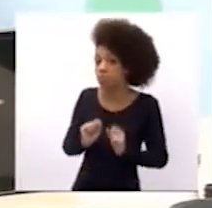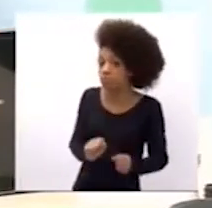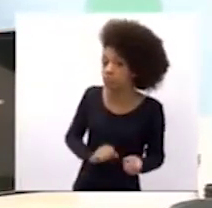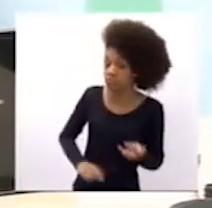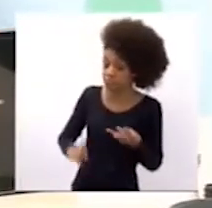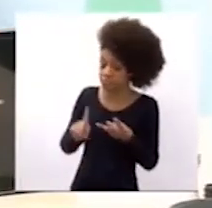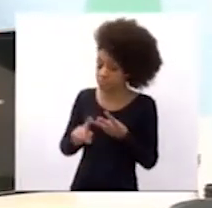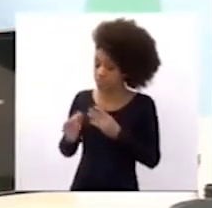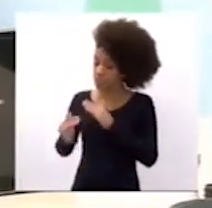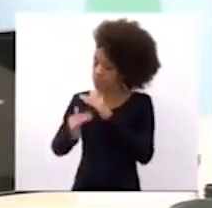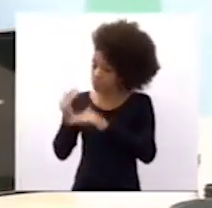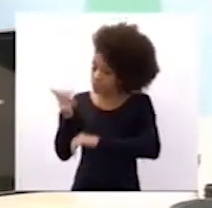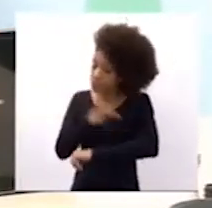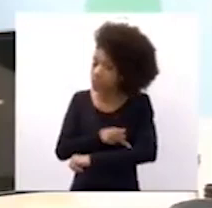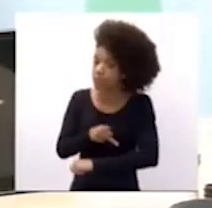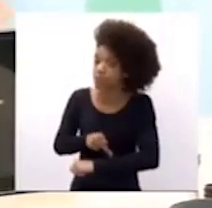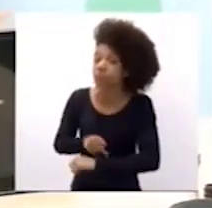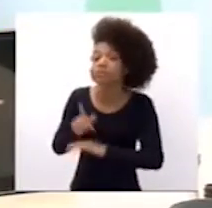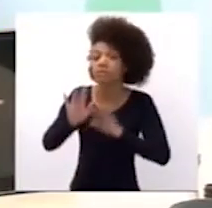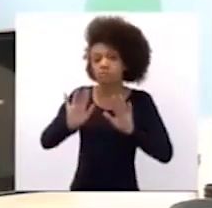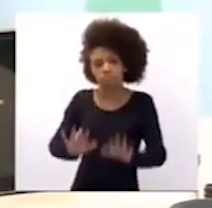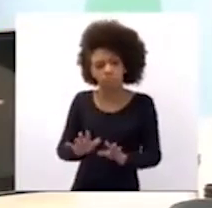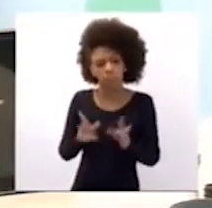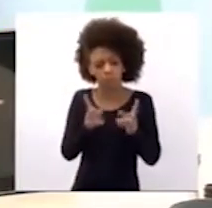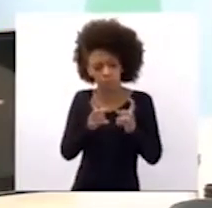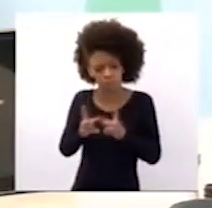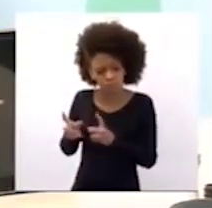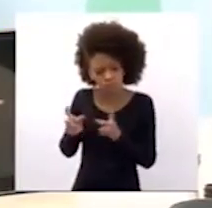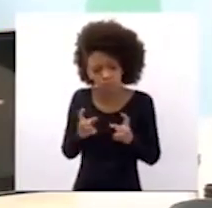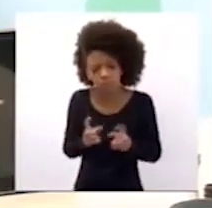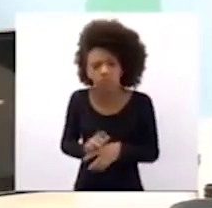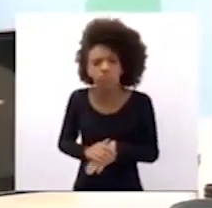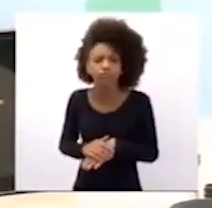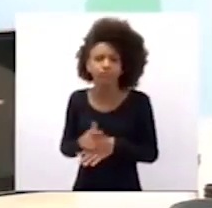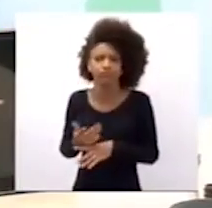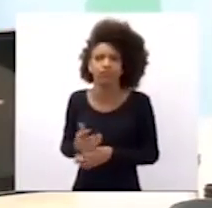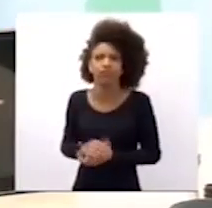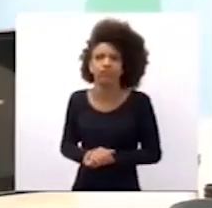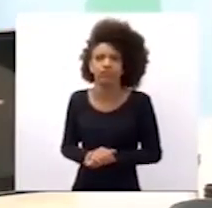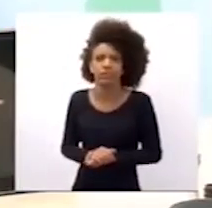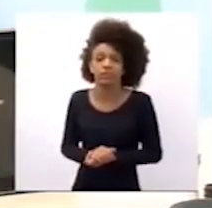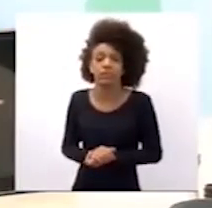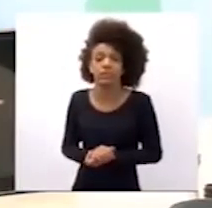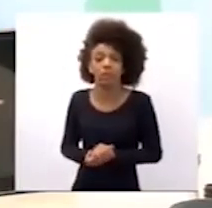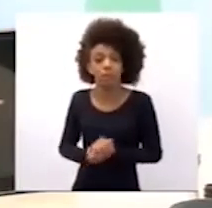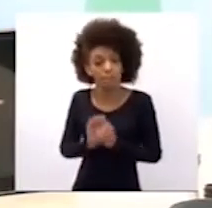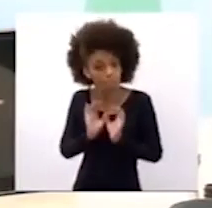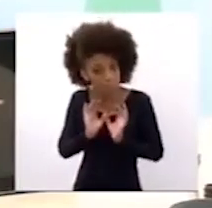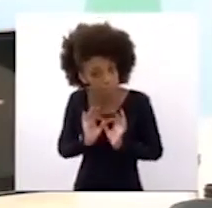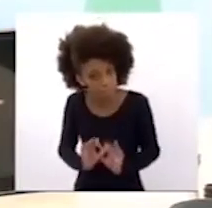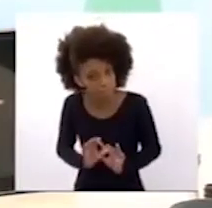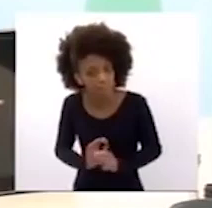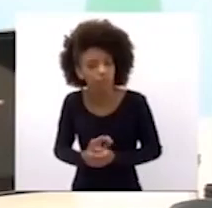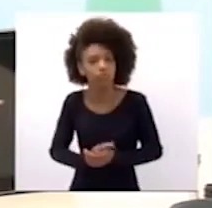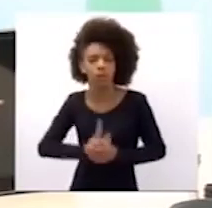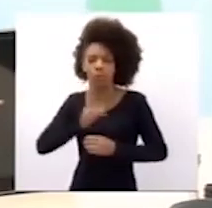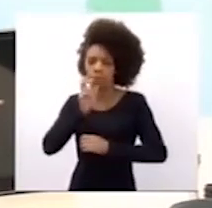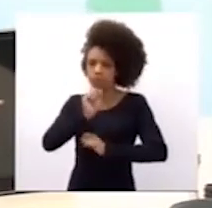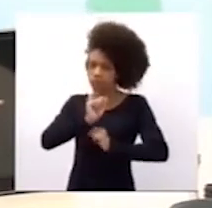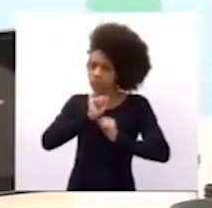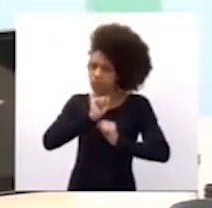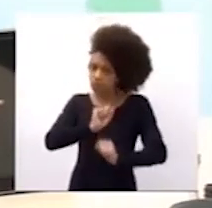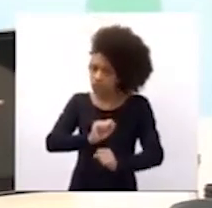processos pedagógicos. Então, observar, assim, bem essas características, potencialidades